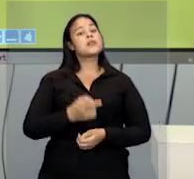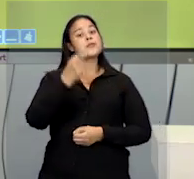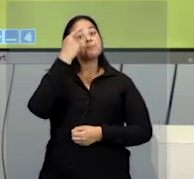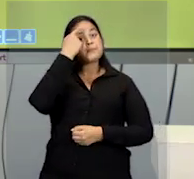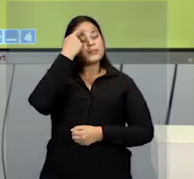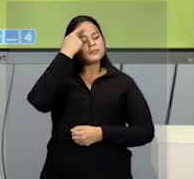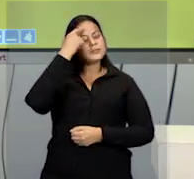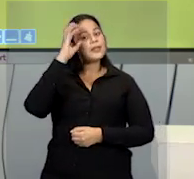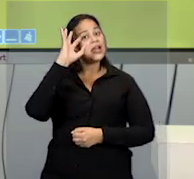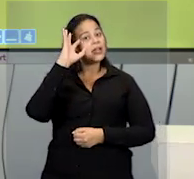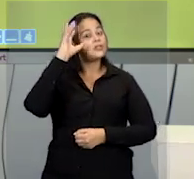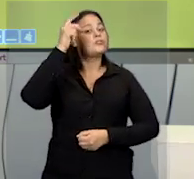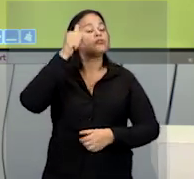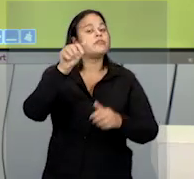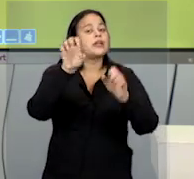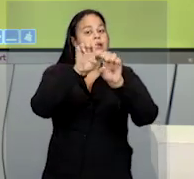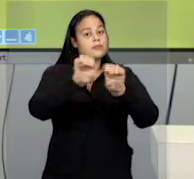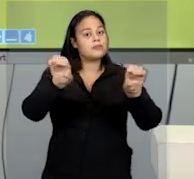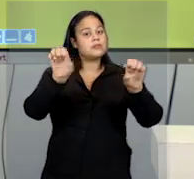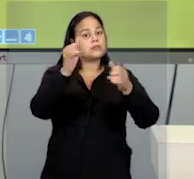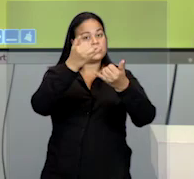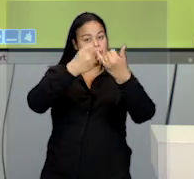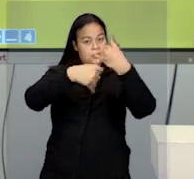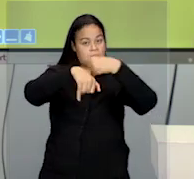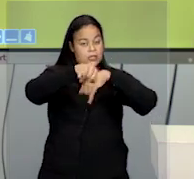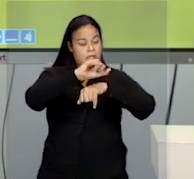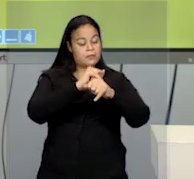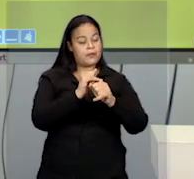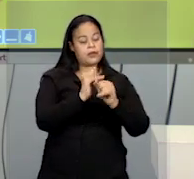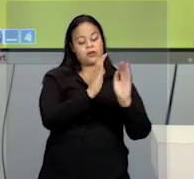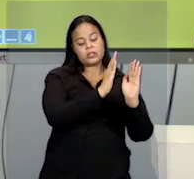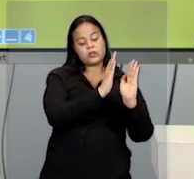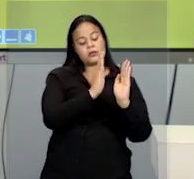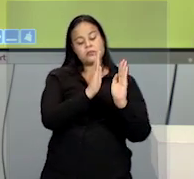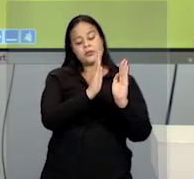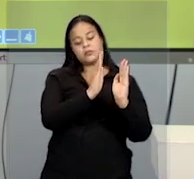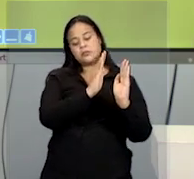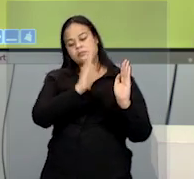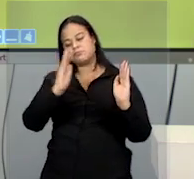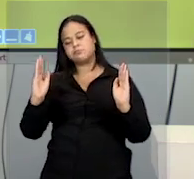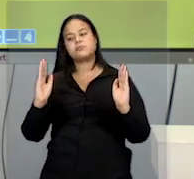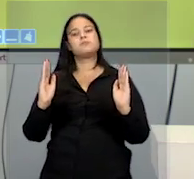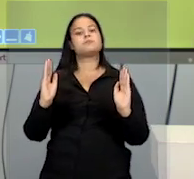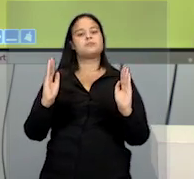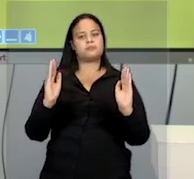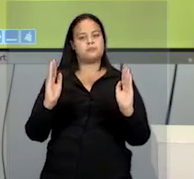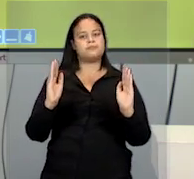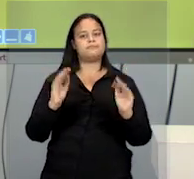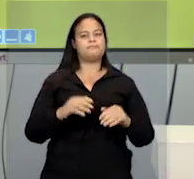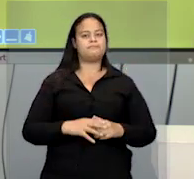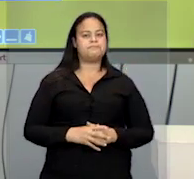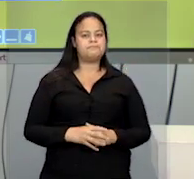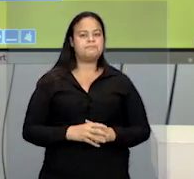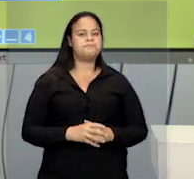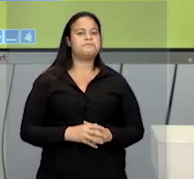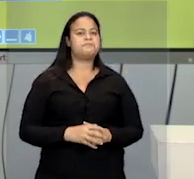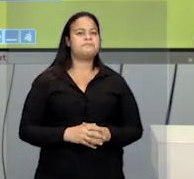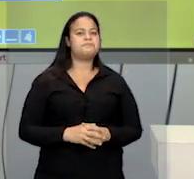resolver a equação, o inicial e o final. Tá?